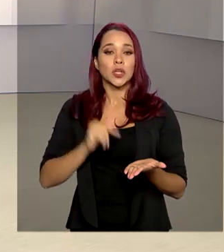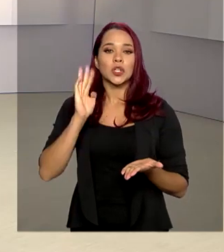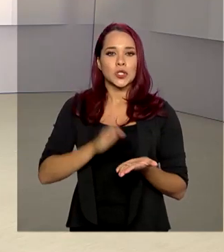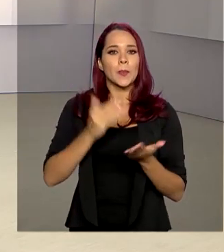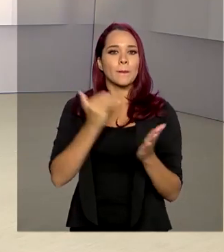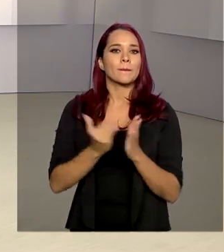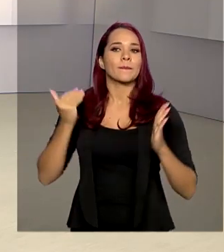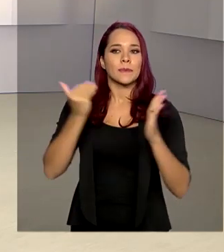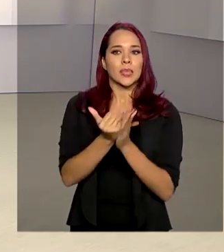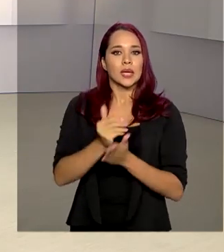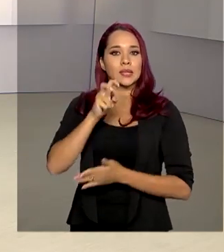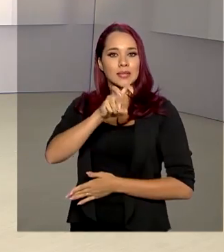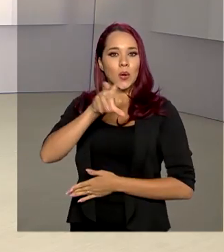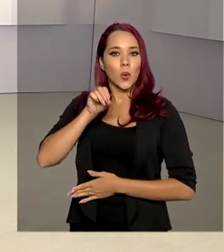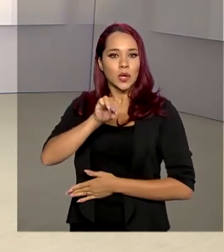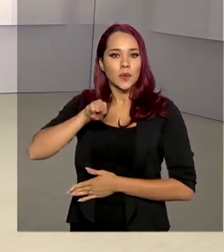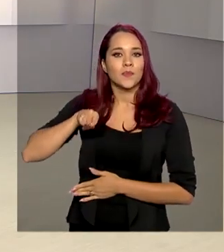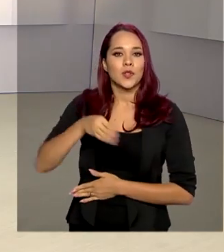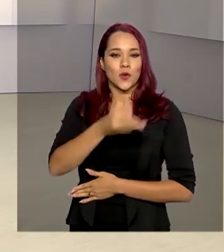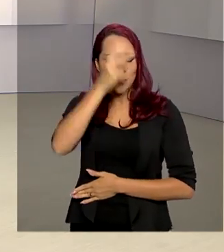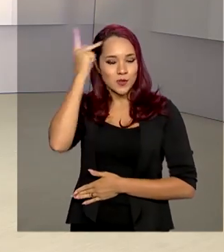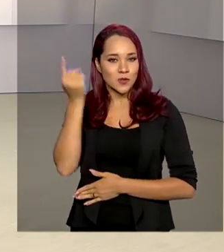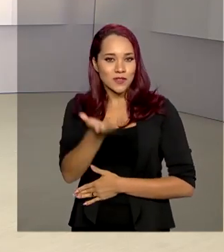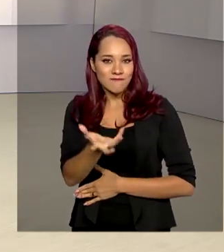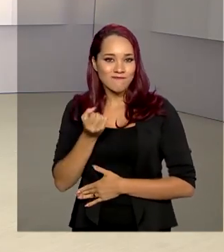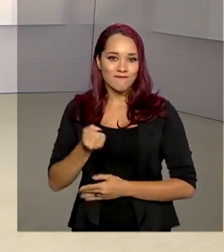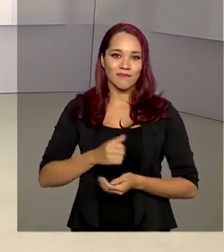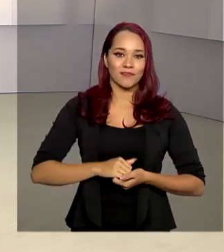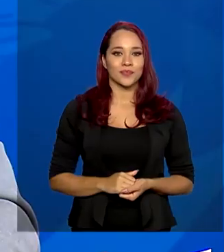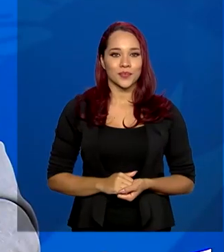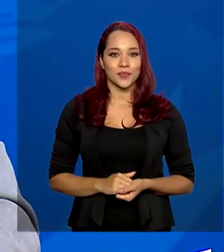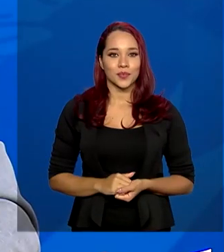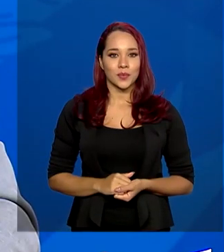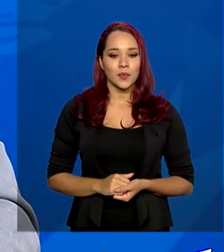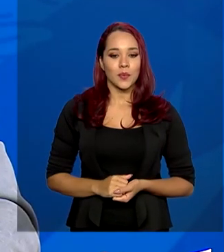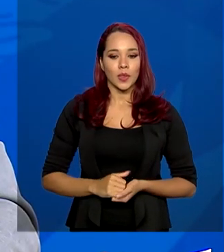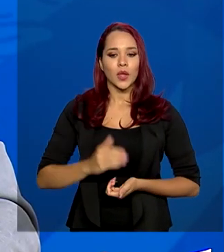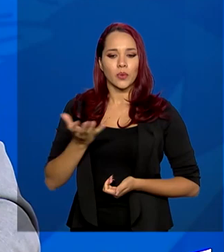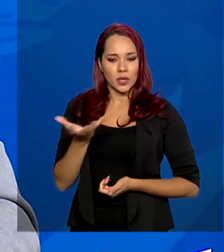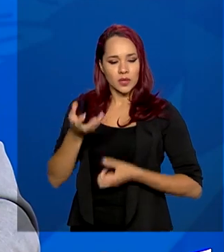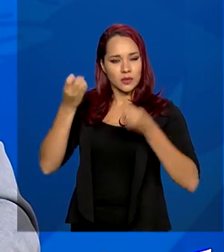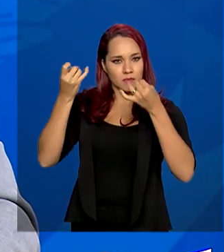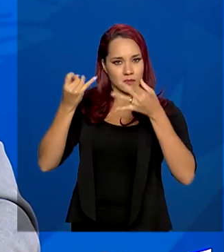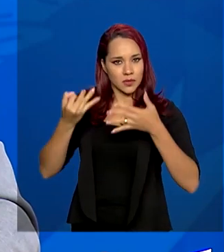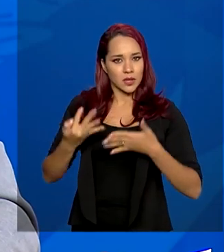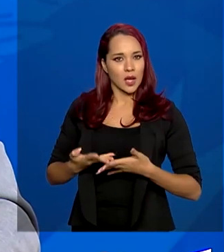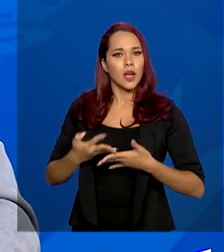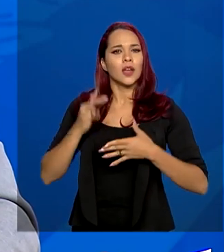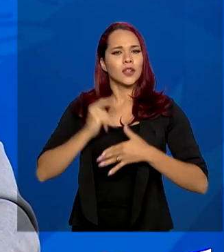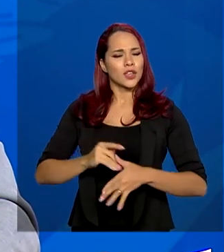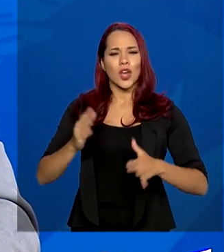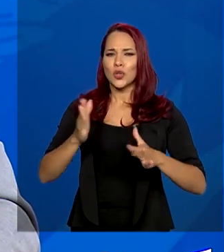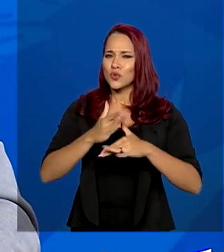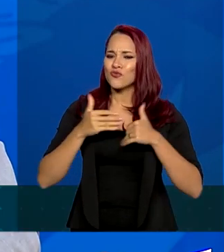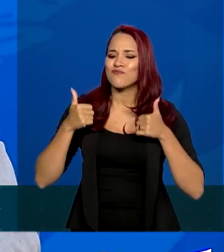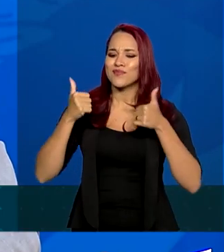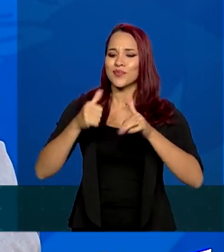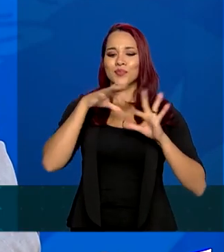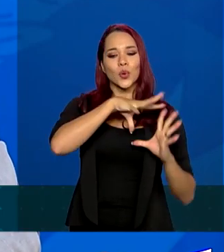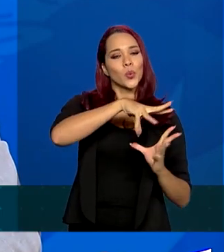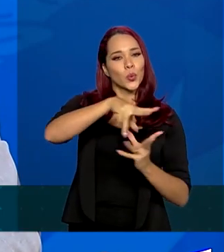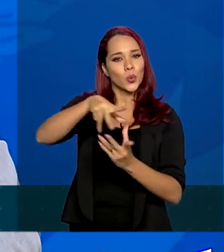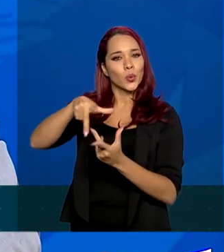ultrapassa 50 milhões de beneficiados. Eu queria destacar que é sucesso no mundo todo.